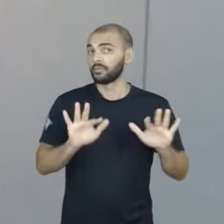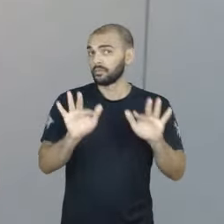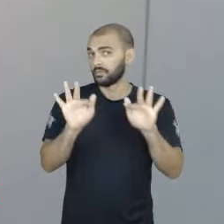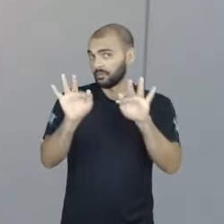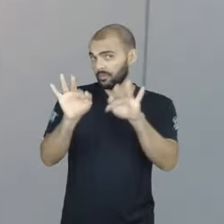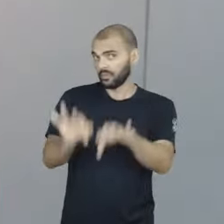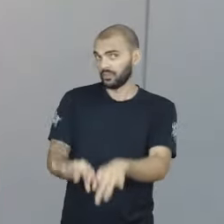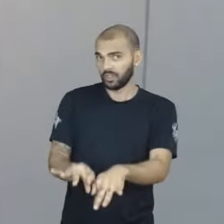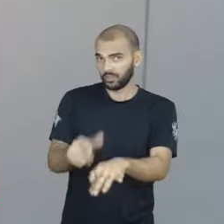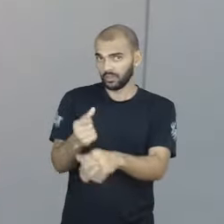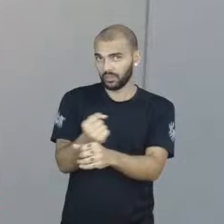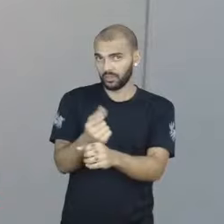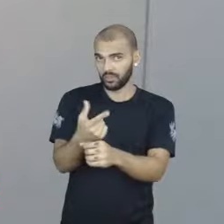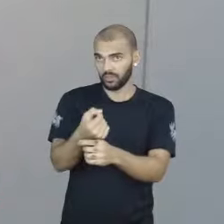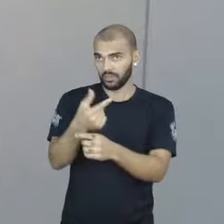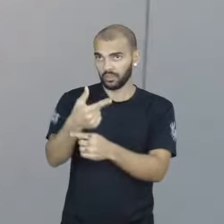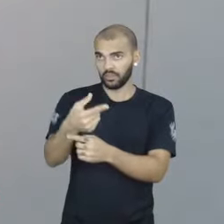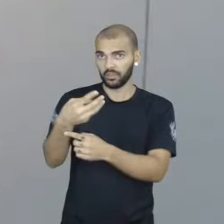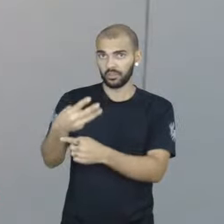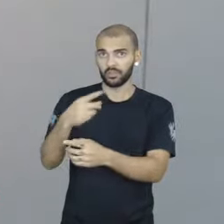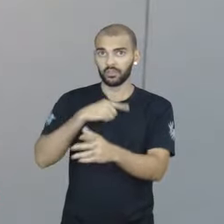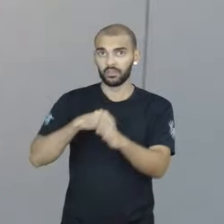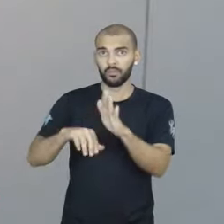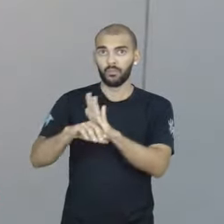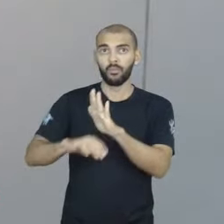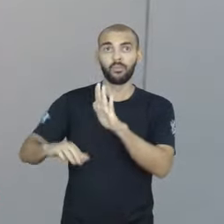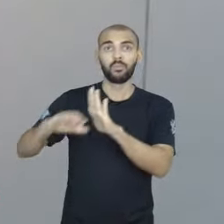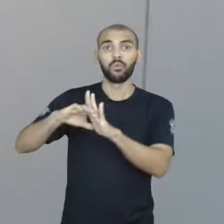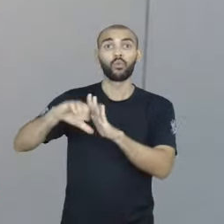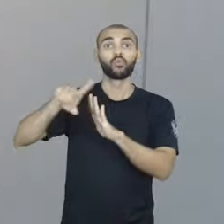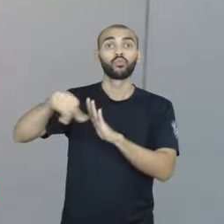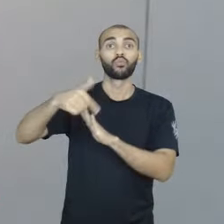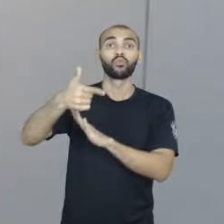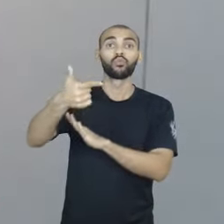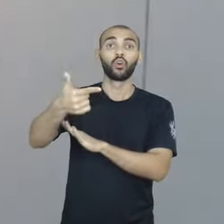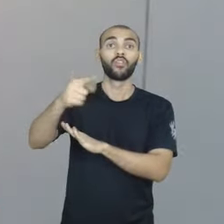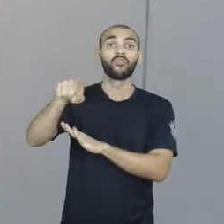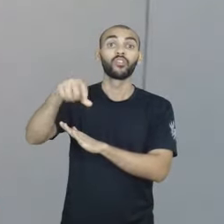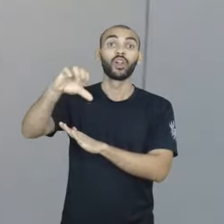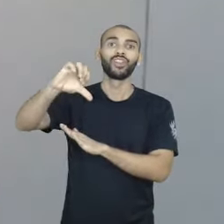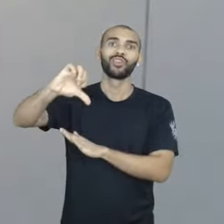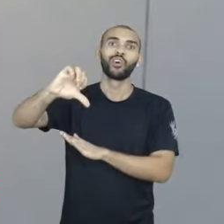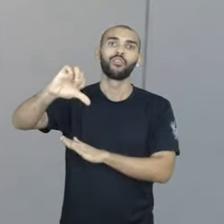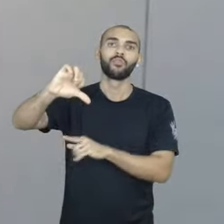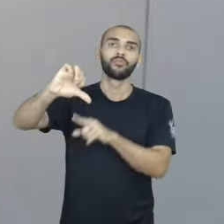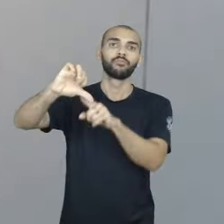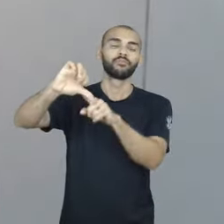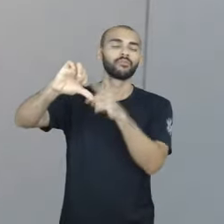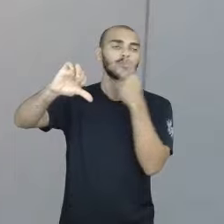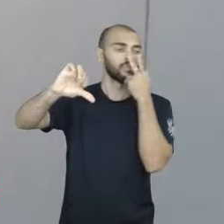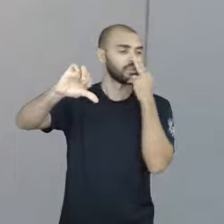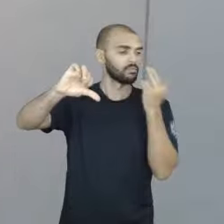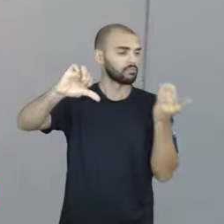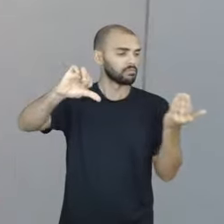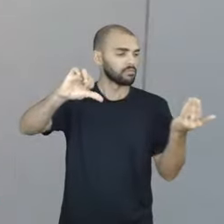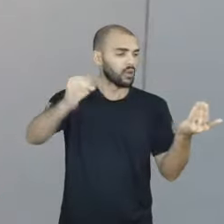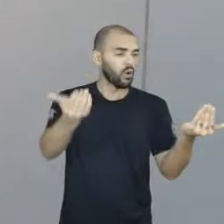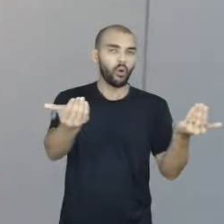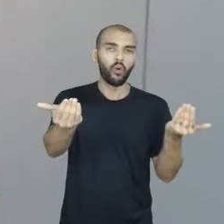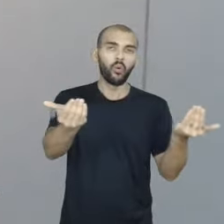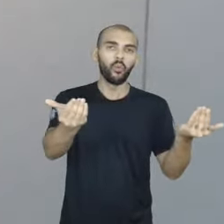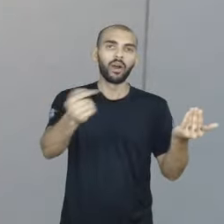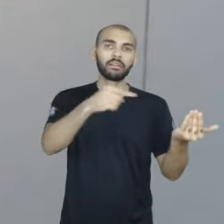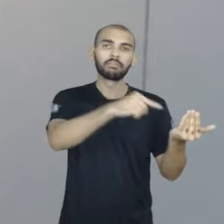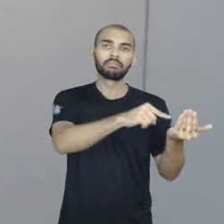Nós encerramos 2023 com um crescimento de 2,9%, mais de 3 vezes superior ao